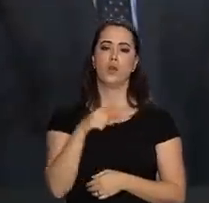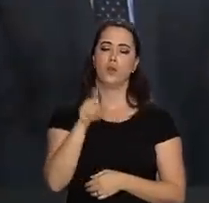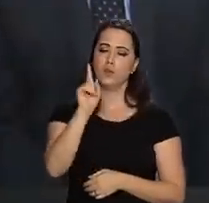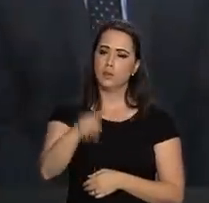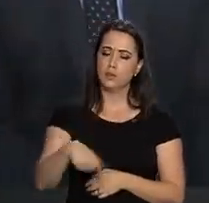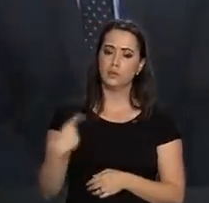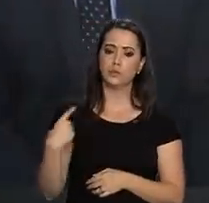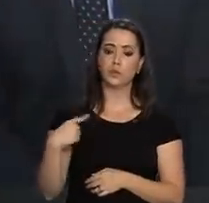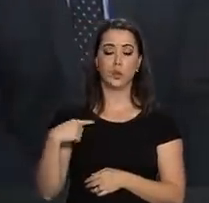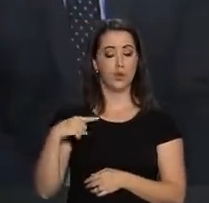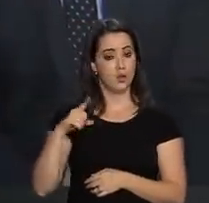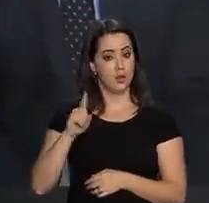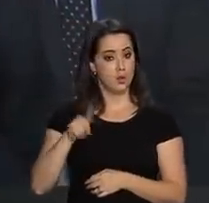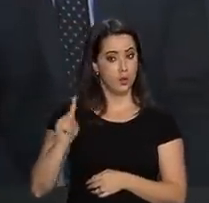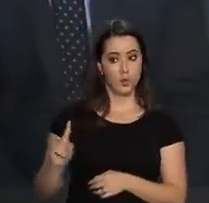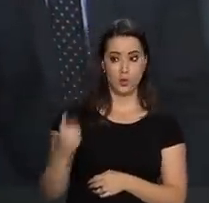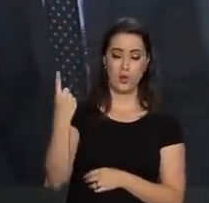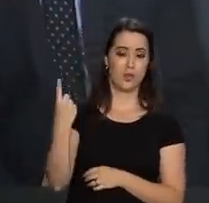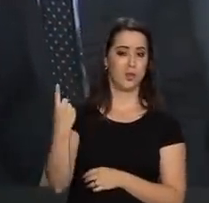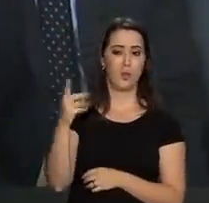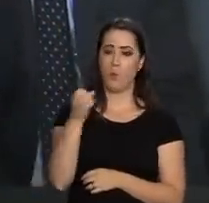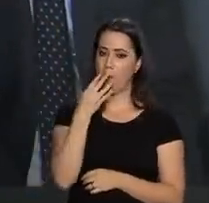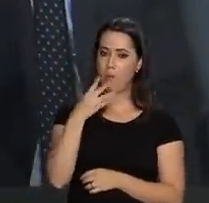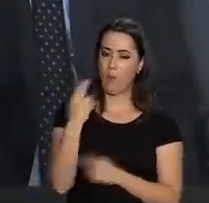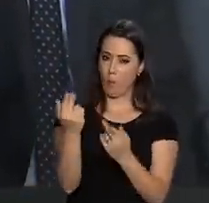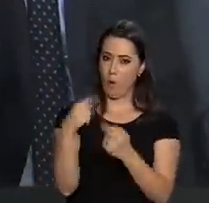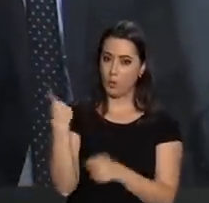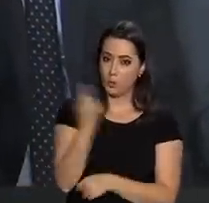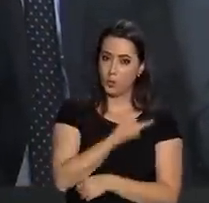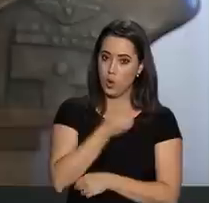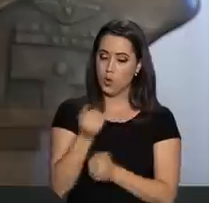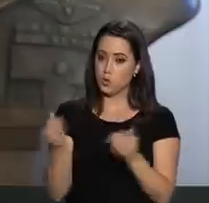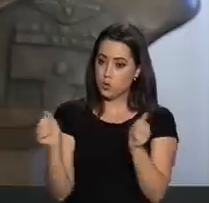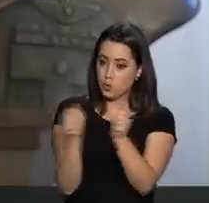bom quanto todos nós juntos. Muito obrigado.